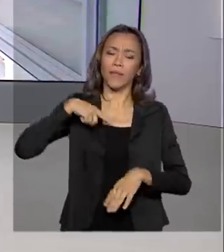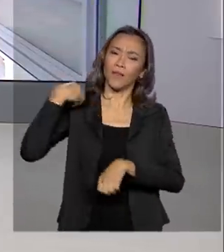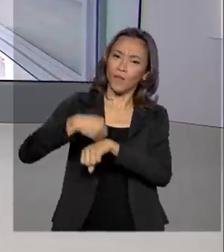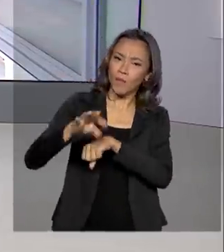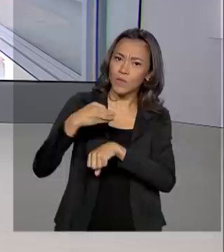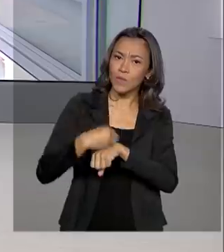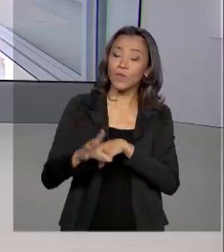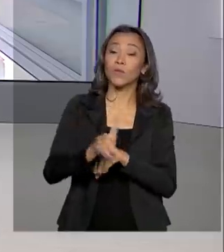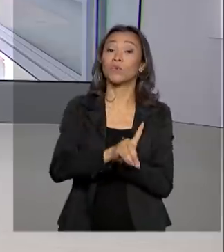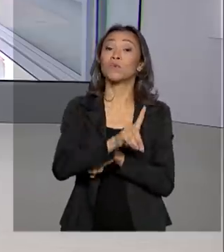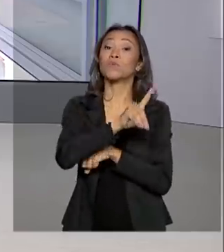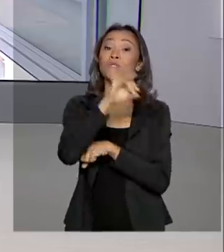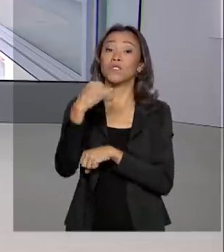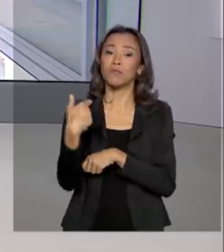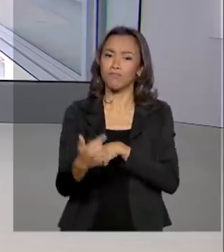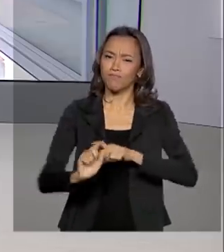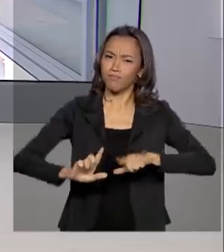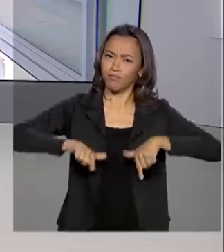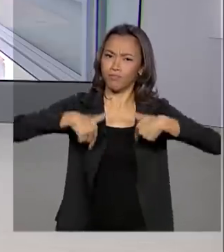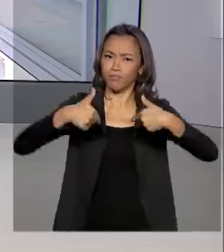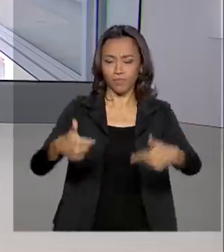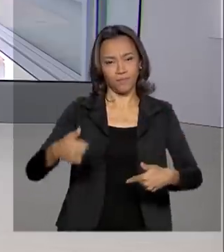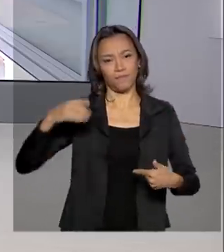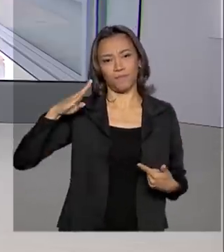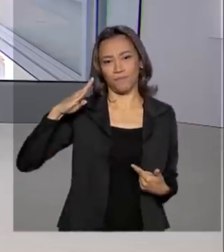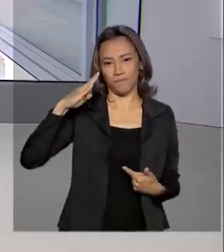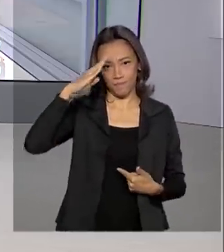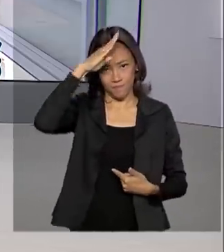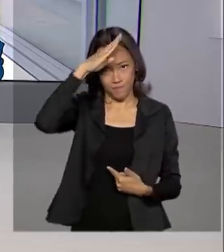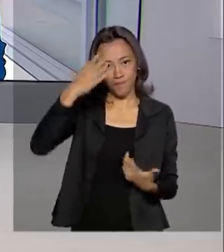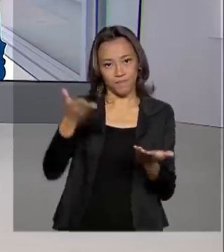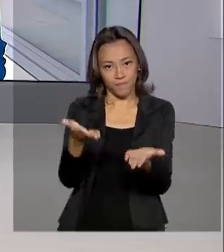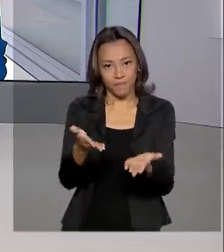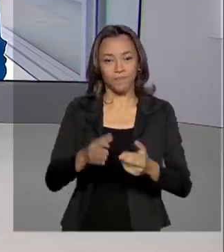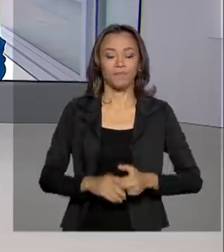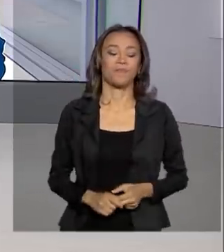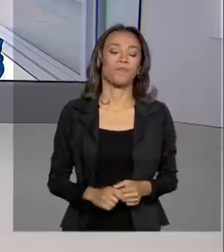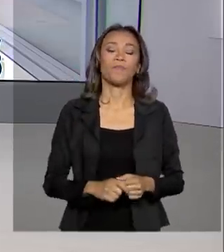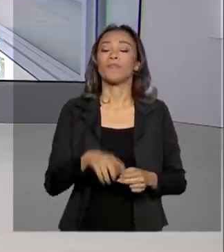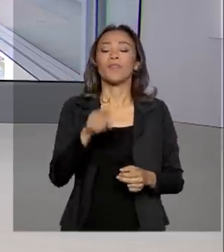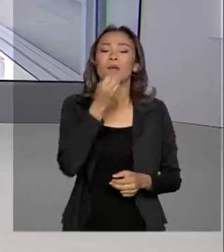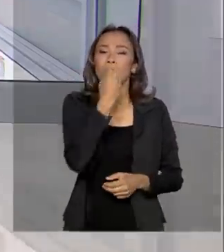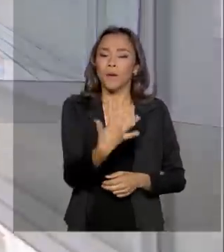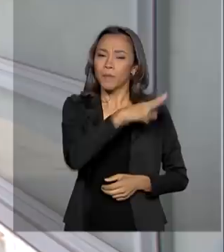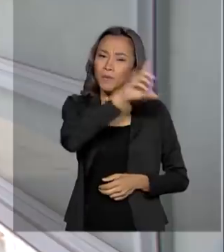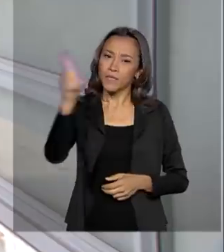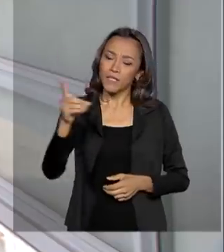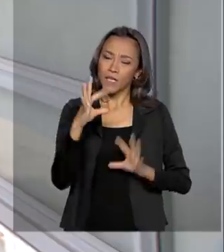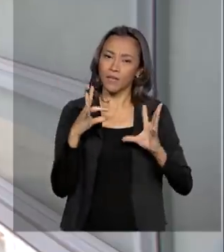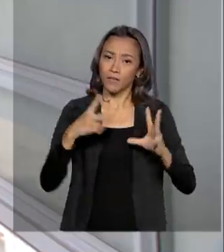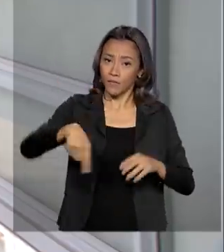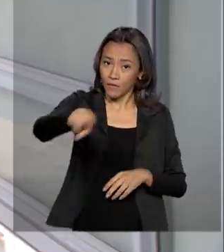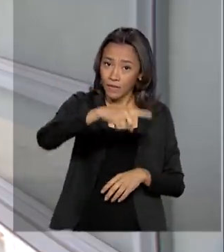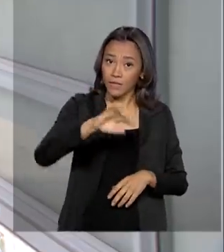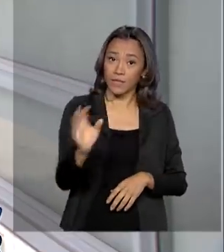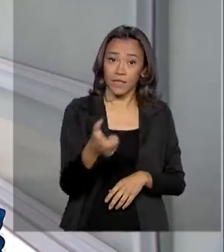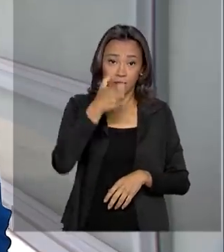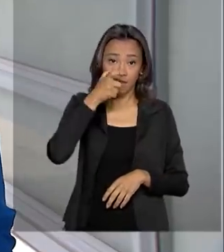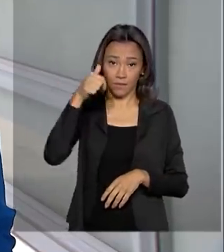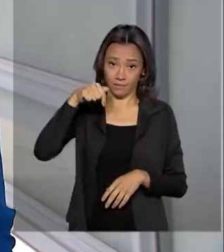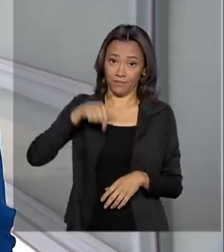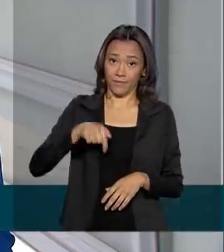sobre o dia do presidente lula um dia pra você olá renata bom dia pra você bom dia pra você que acompanha a tv brasil